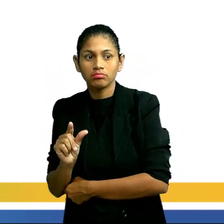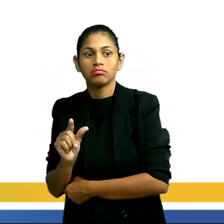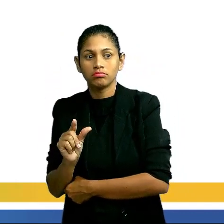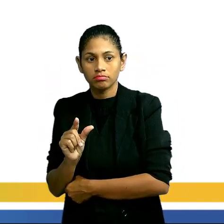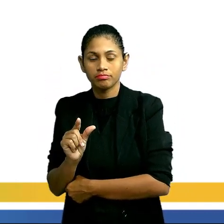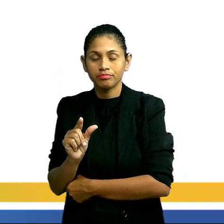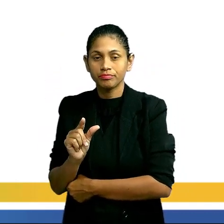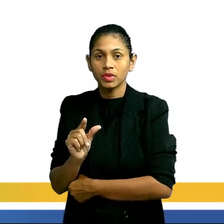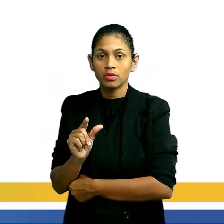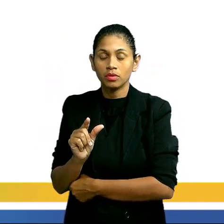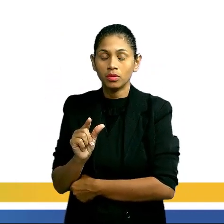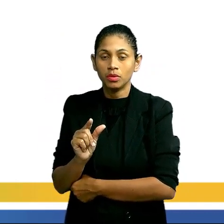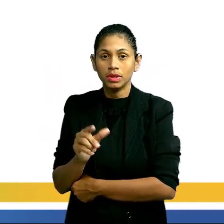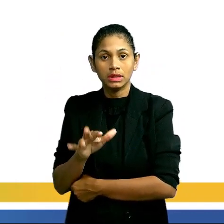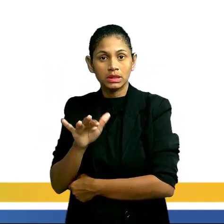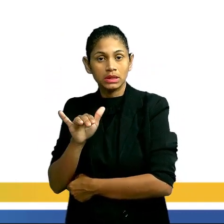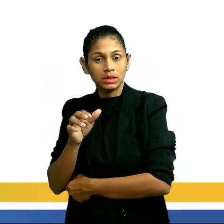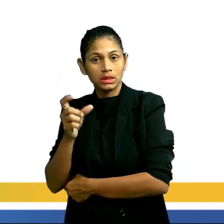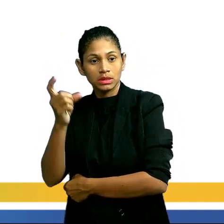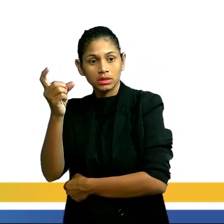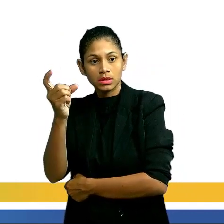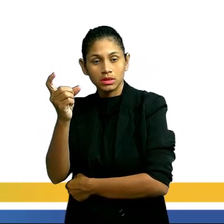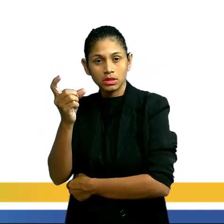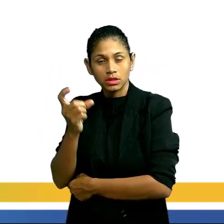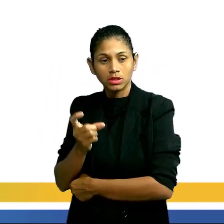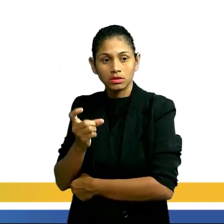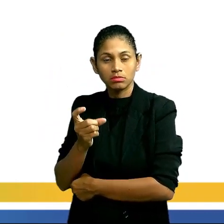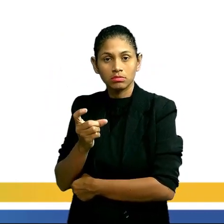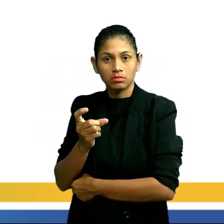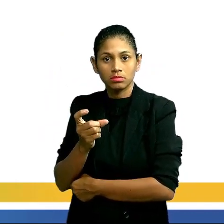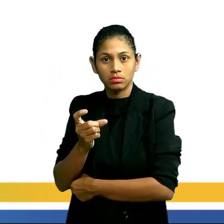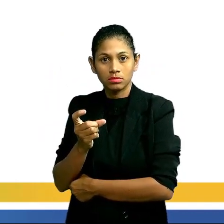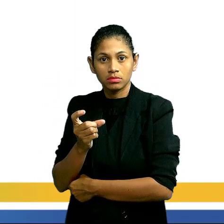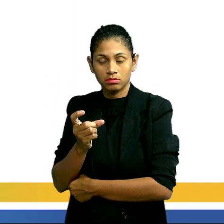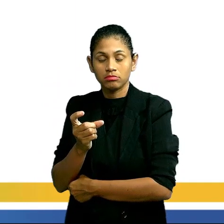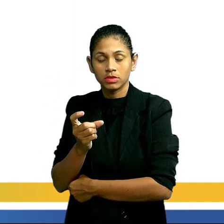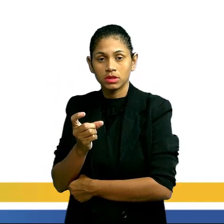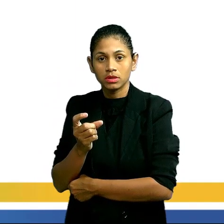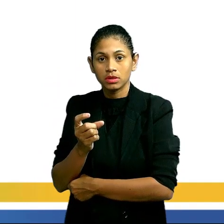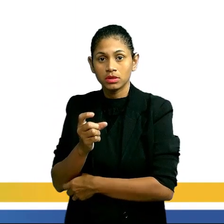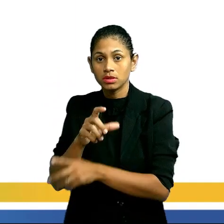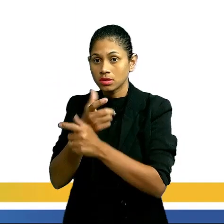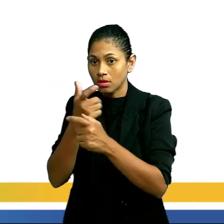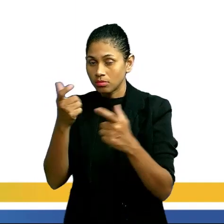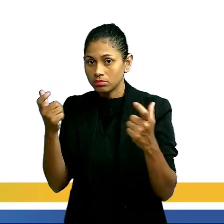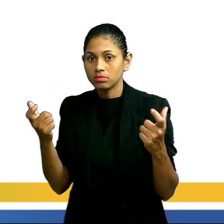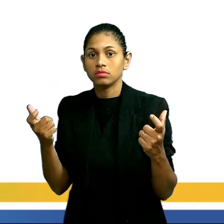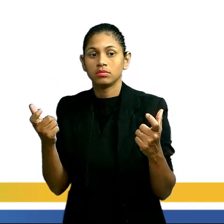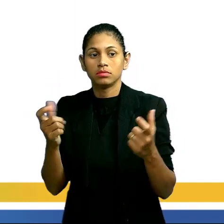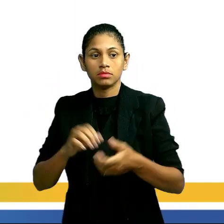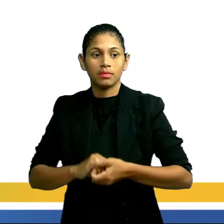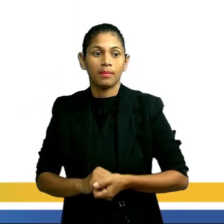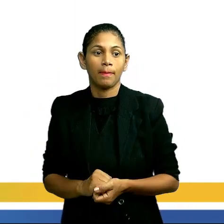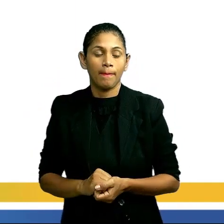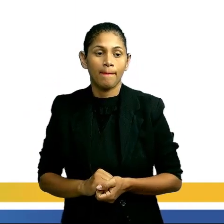vai aumentando, só que o valor de y é constante. O valor de